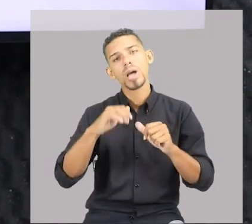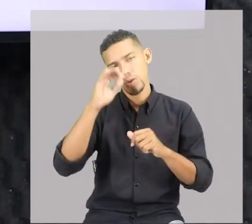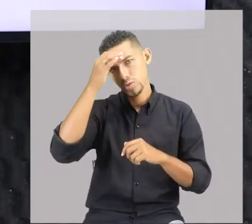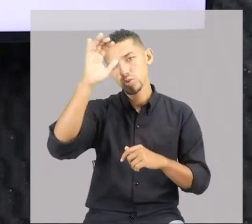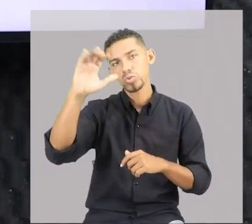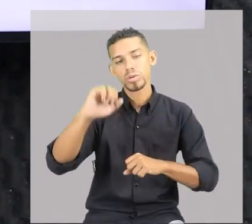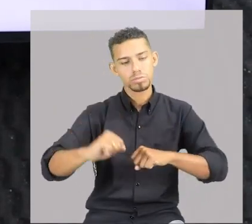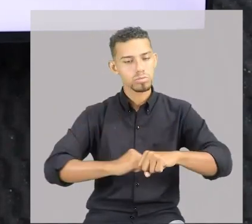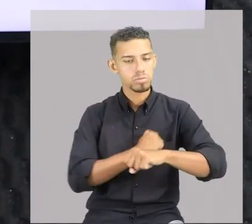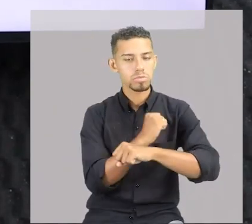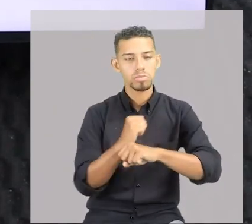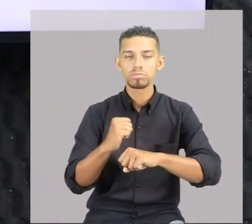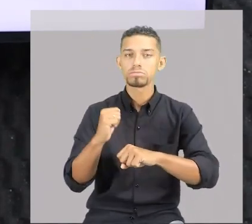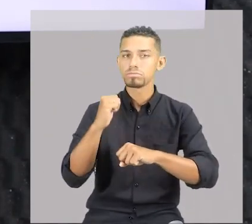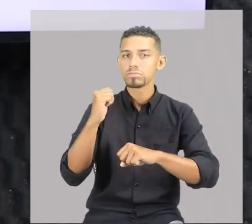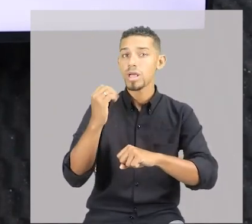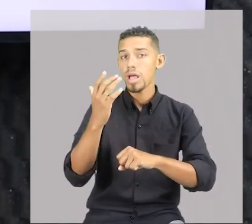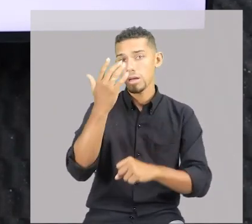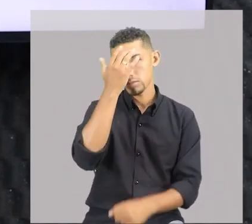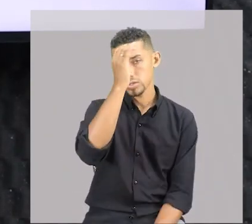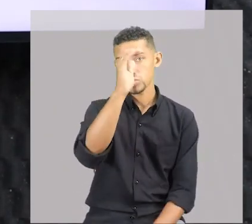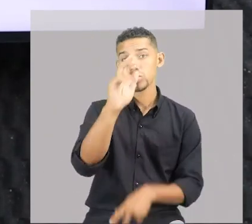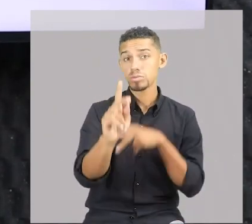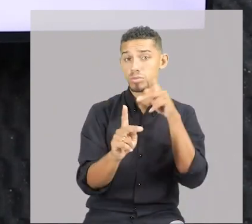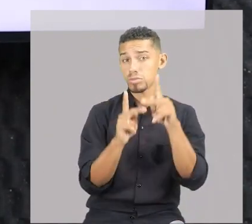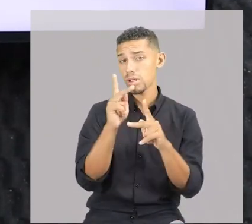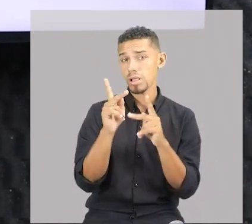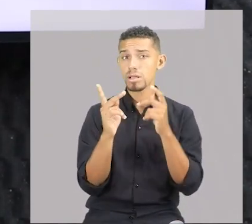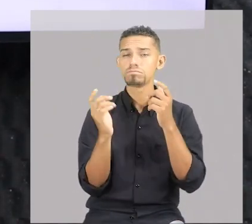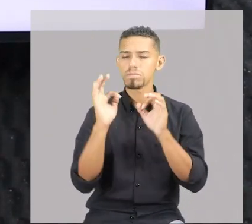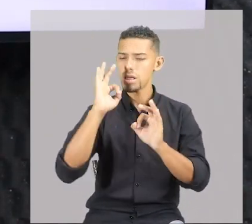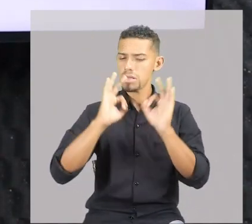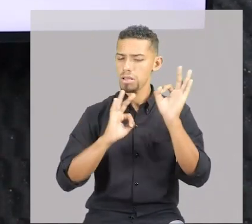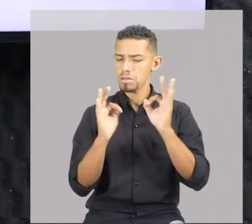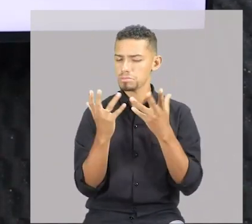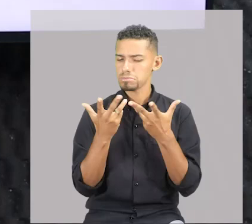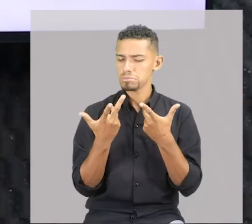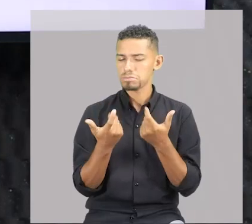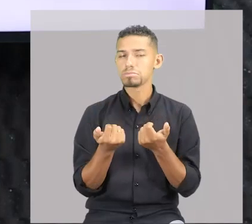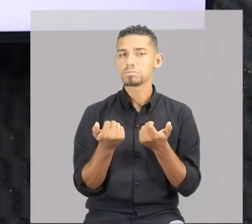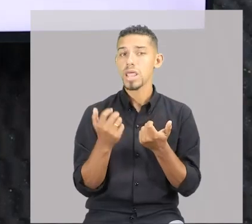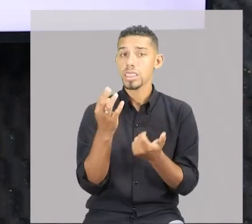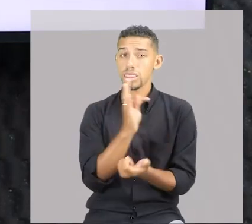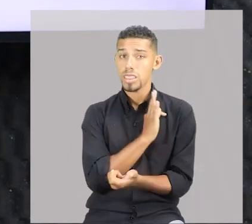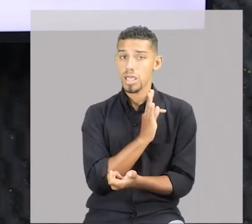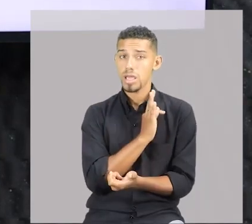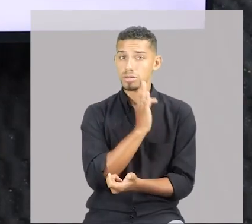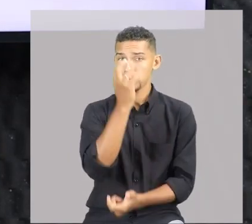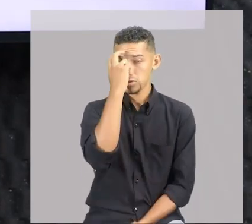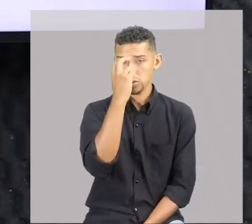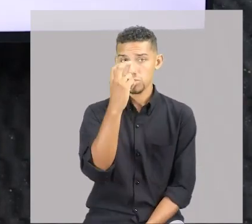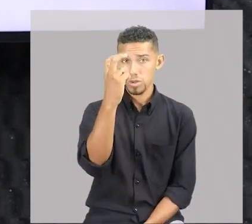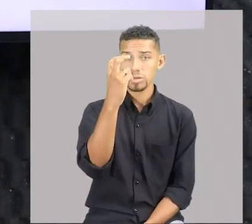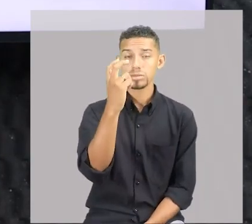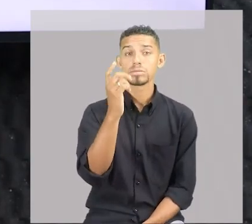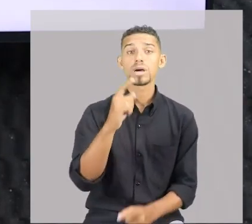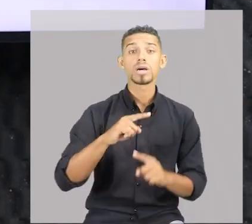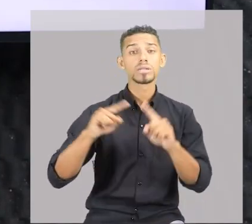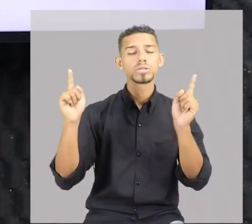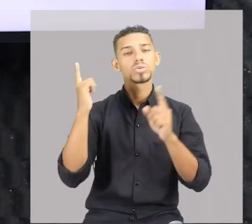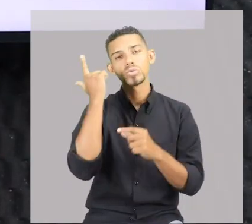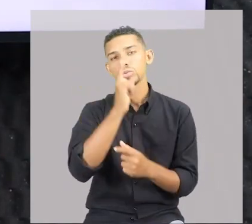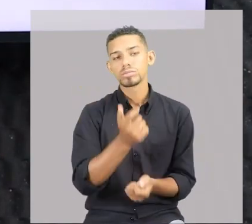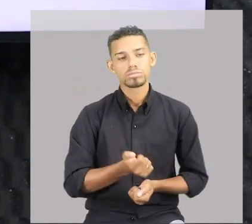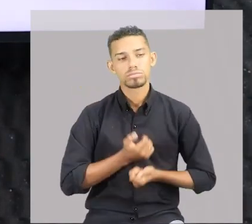cultura popular, que não é uma cultura rebuscada, muito bem elaborada, no sentido técnico e intelectual, mas que